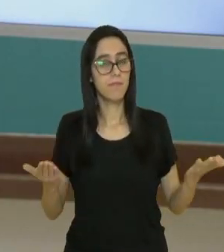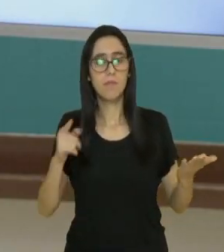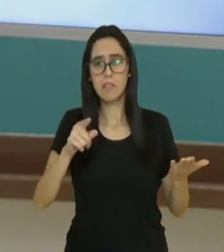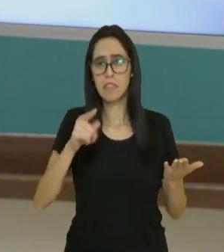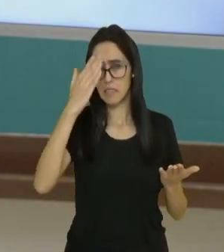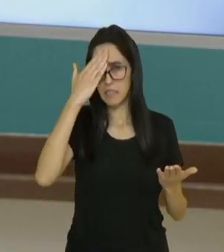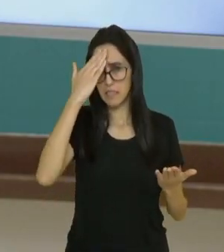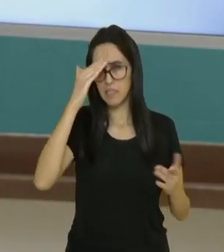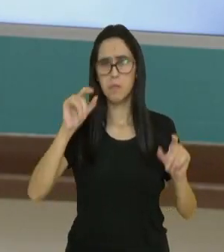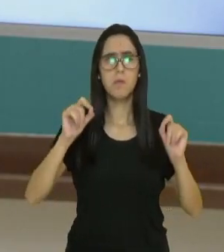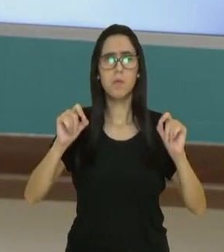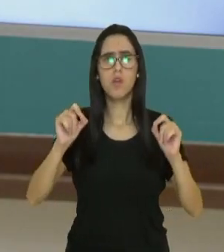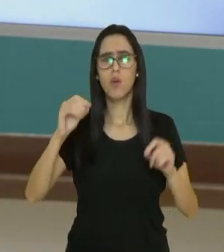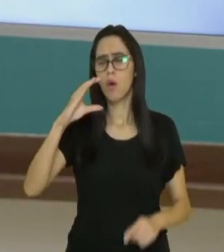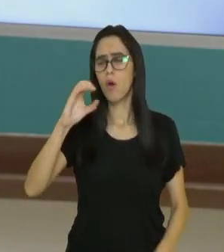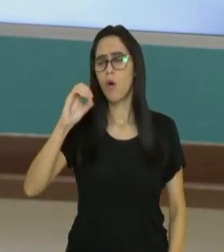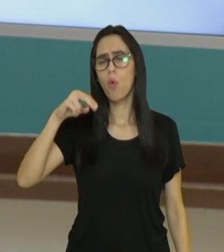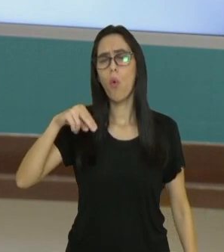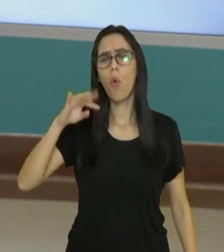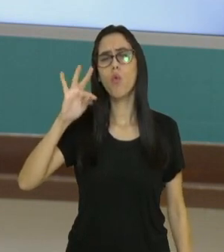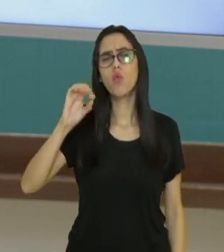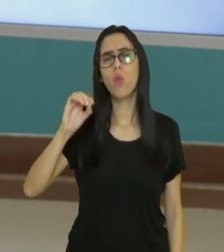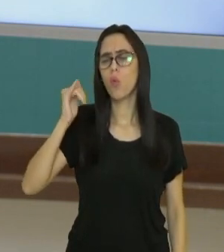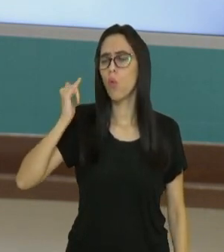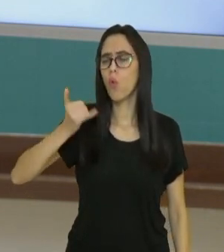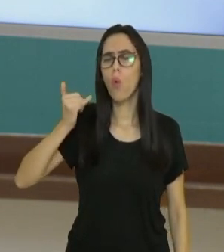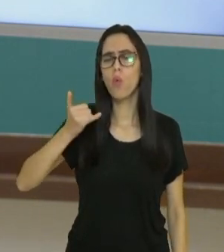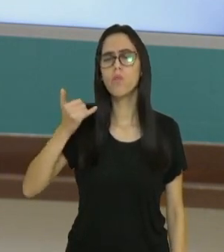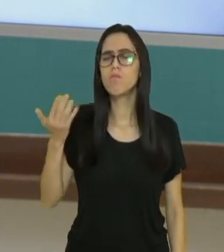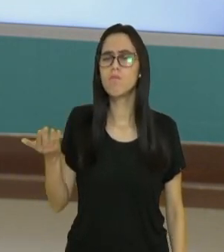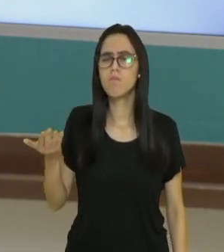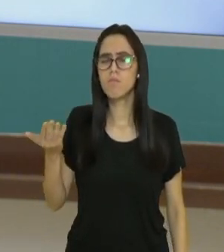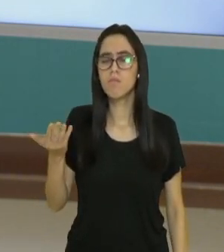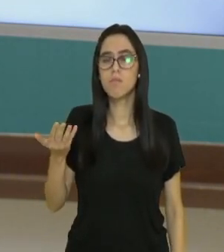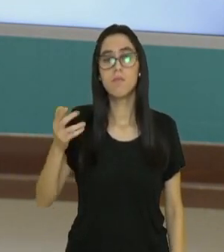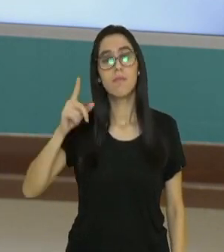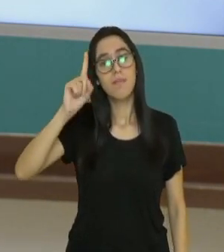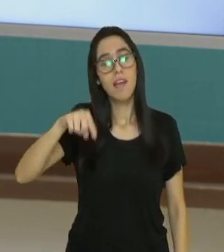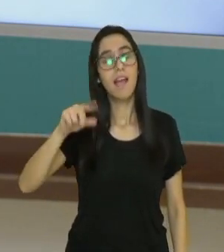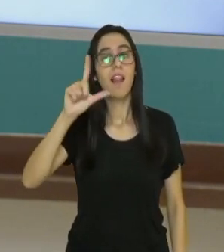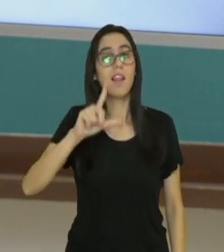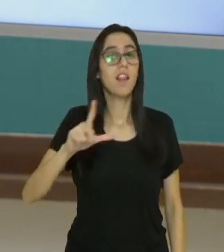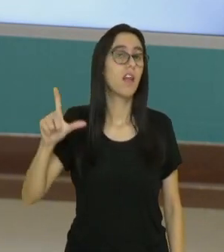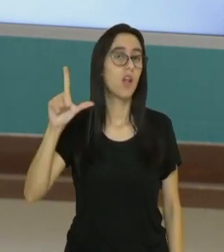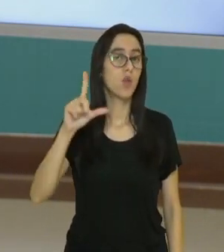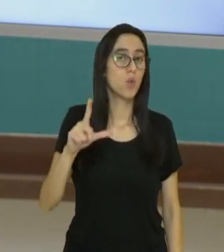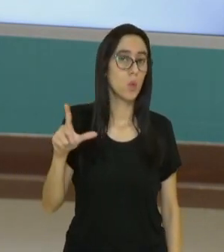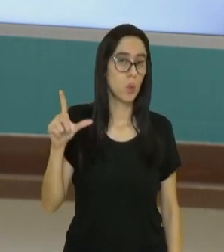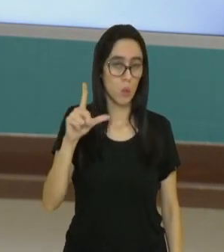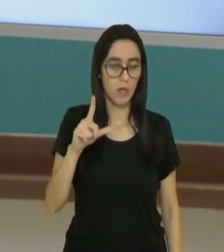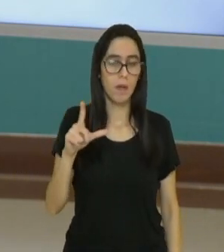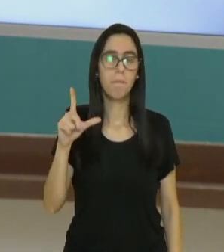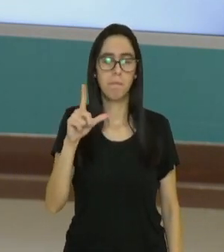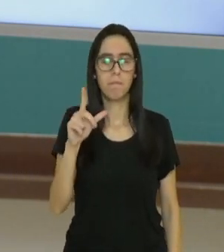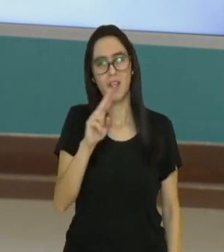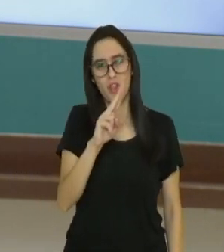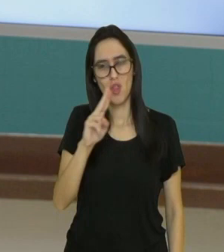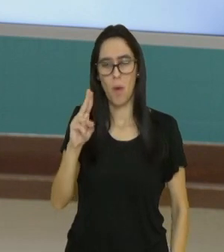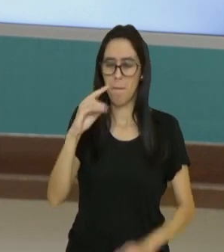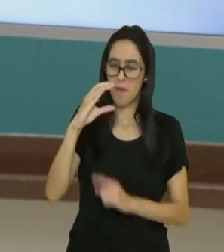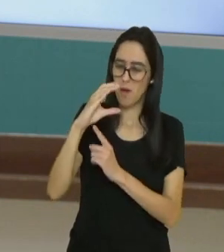o gênero conto? Então, lembre-se que o gênero conto ele faz parte da literatura. Como o próprio nome